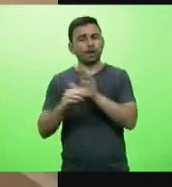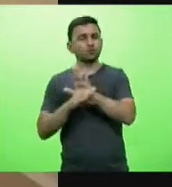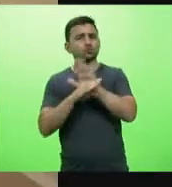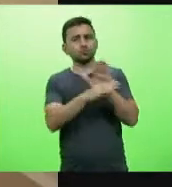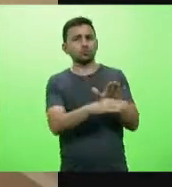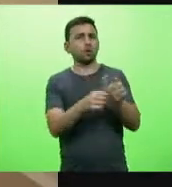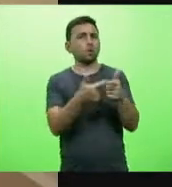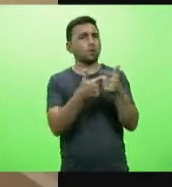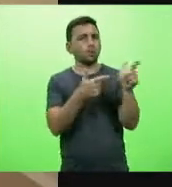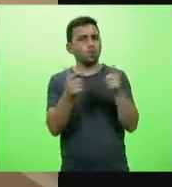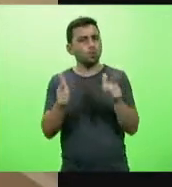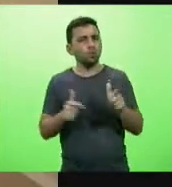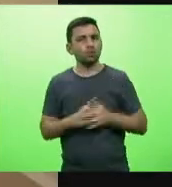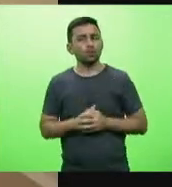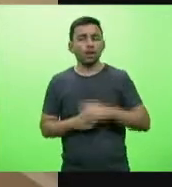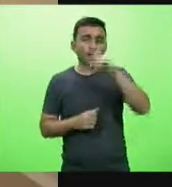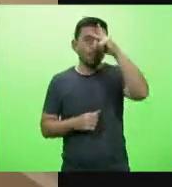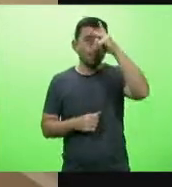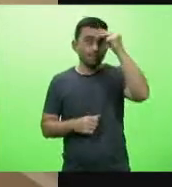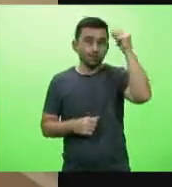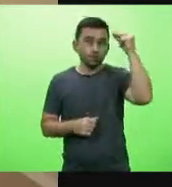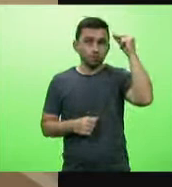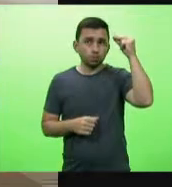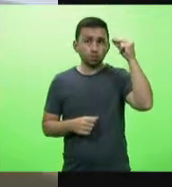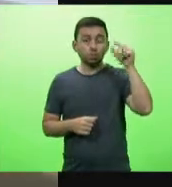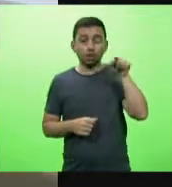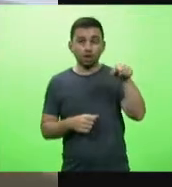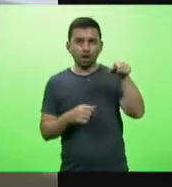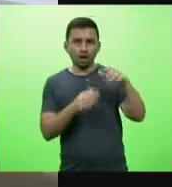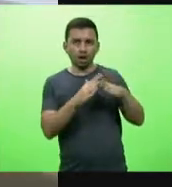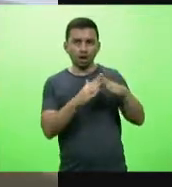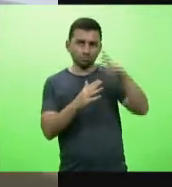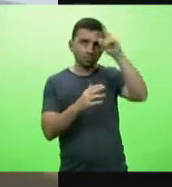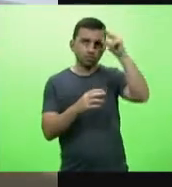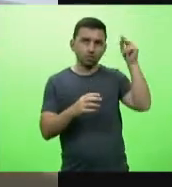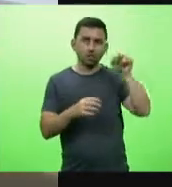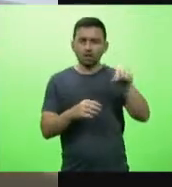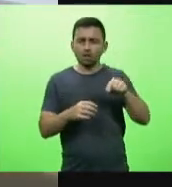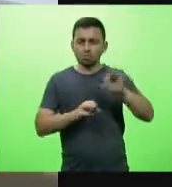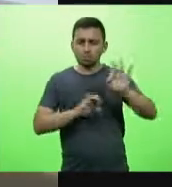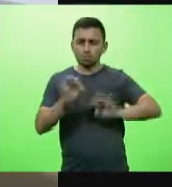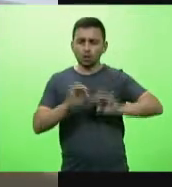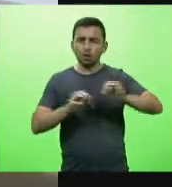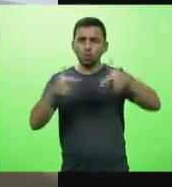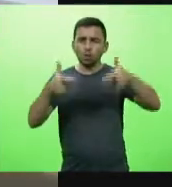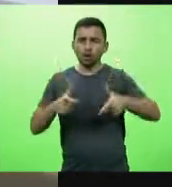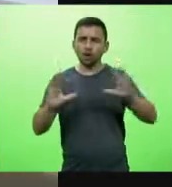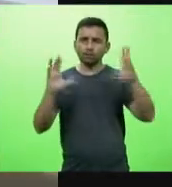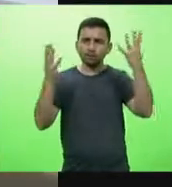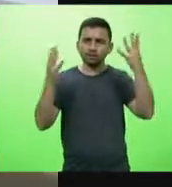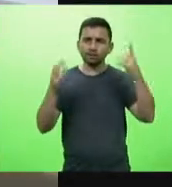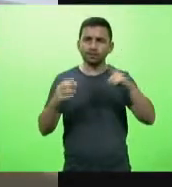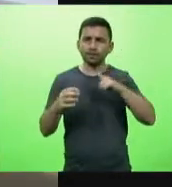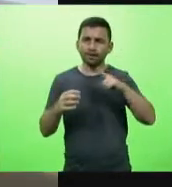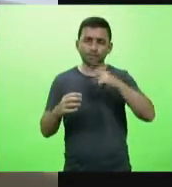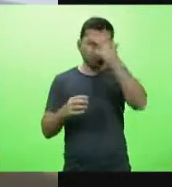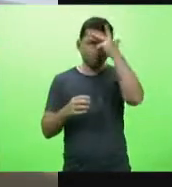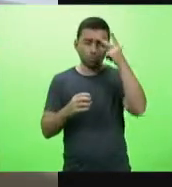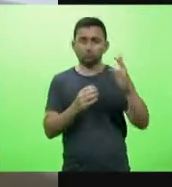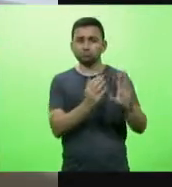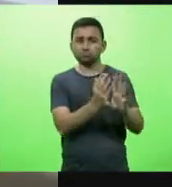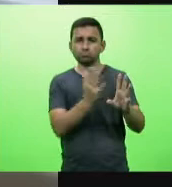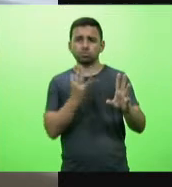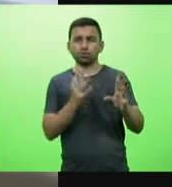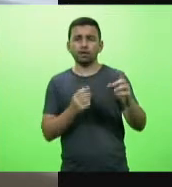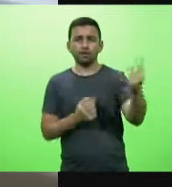que a própria prefeitura organizou um centro de eventos, um local de triagem à Covid. Puxa vida, mas tem um